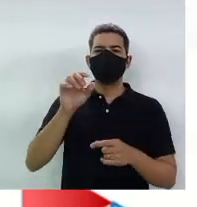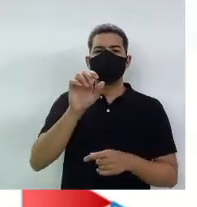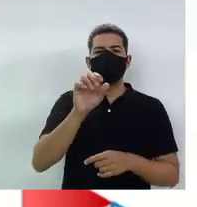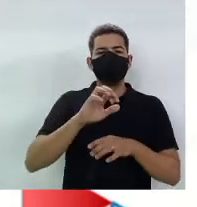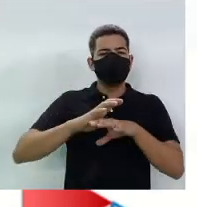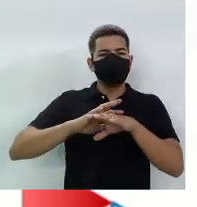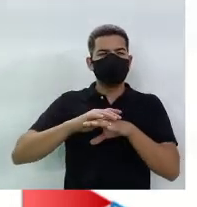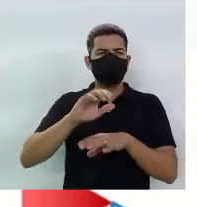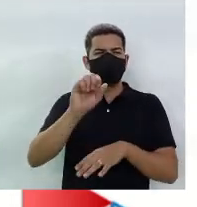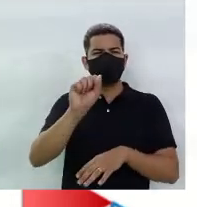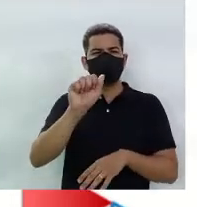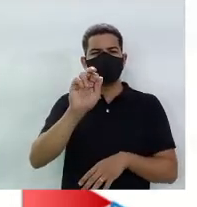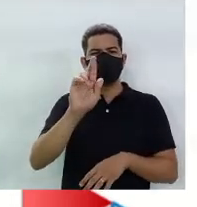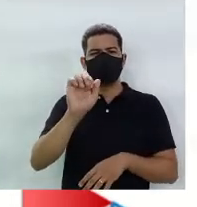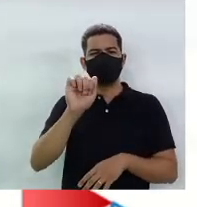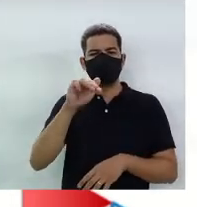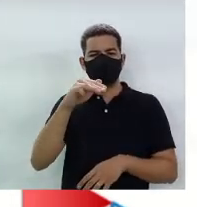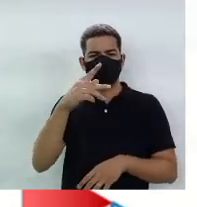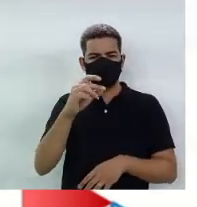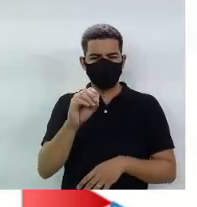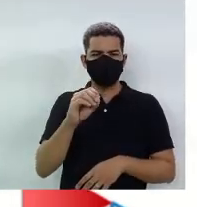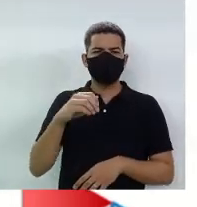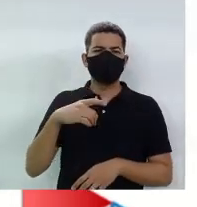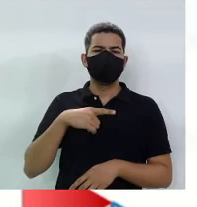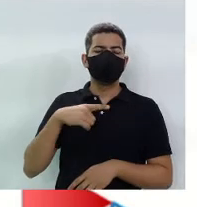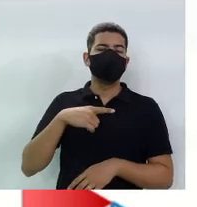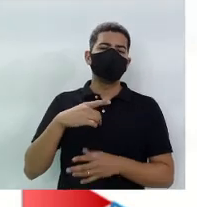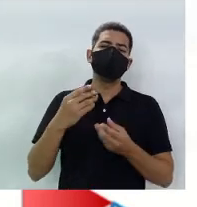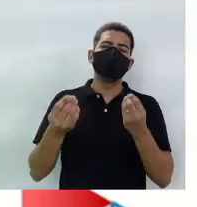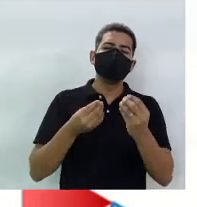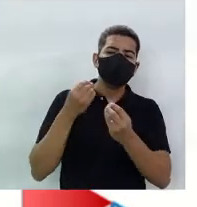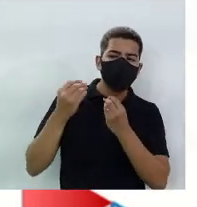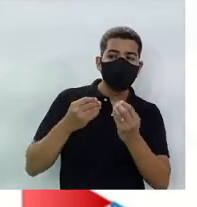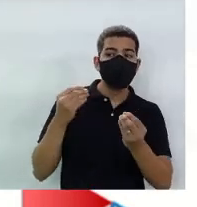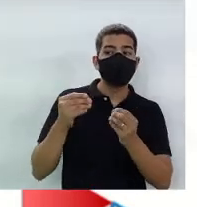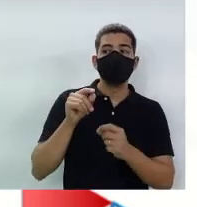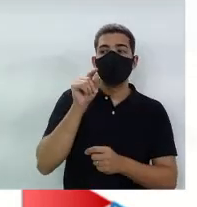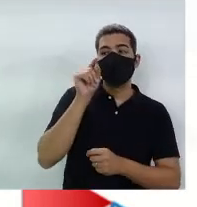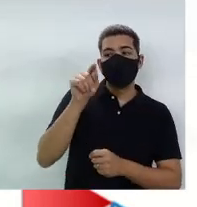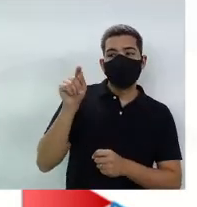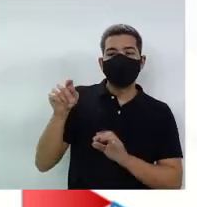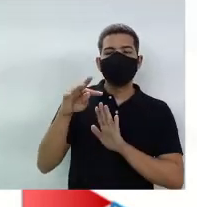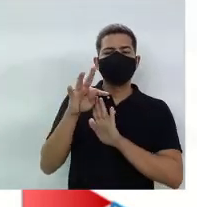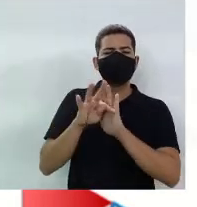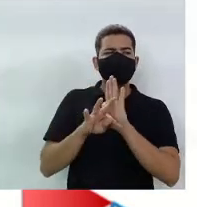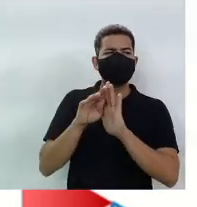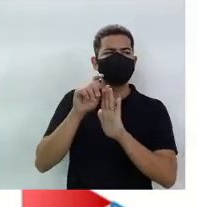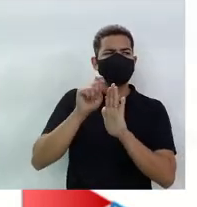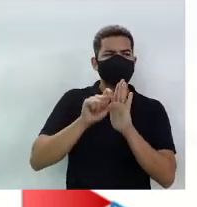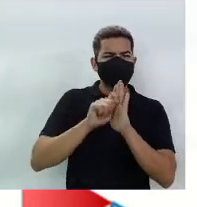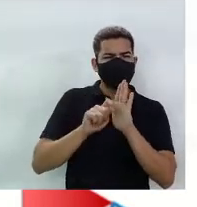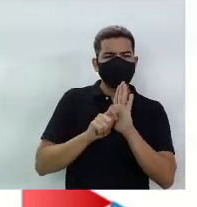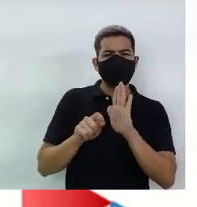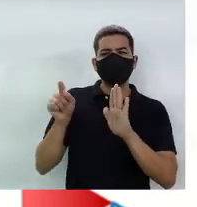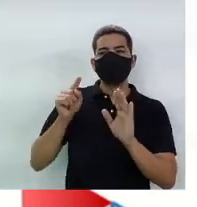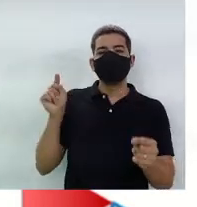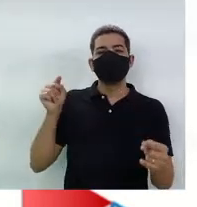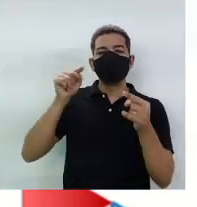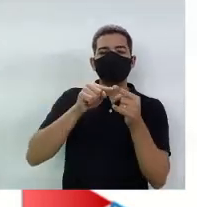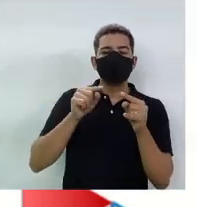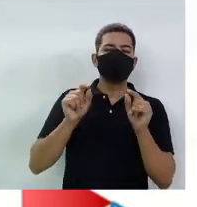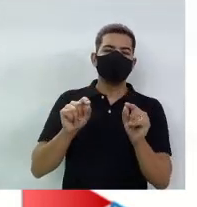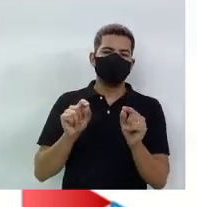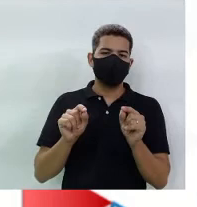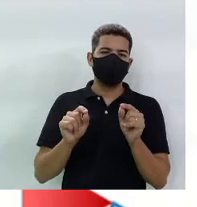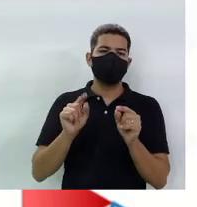verbal. Qual é o contexto, a situação de produção desse texto? A intencionalidade é o quê?